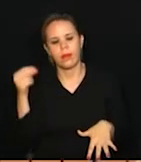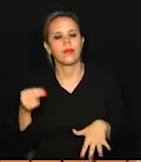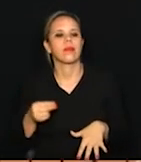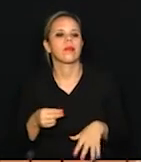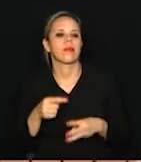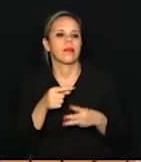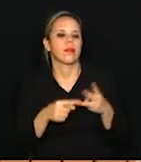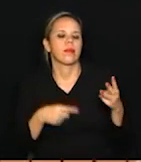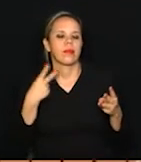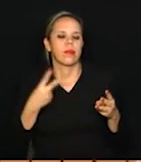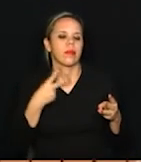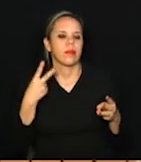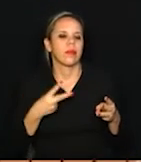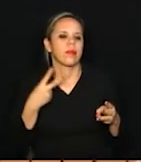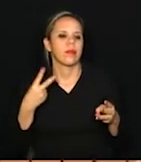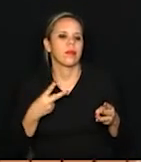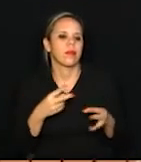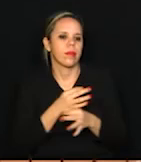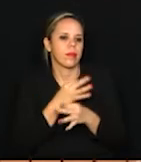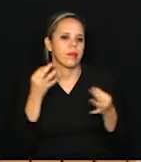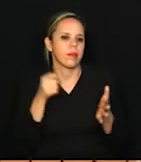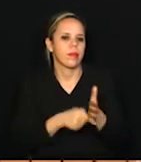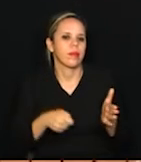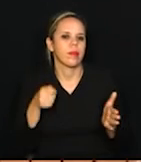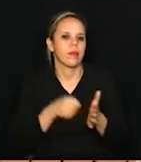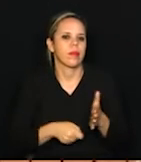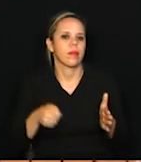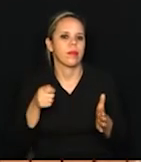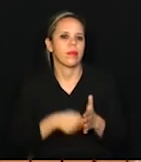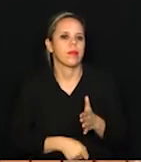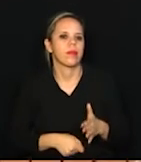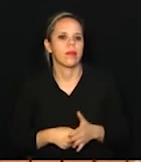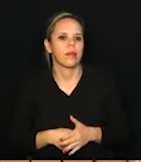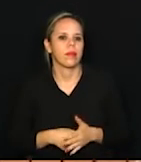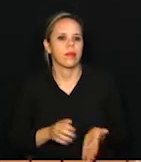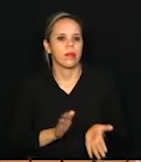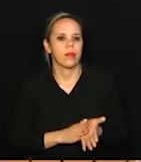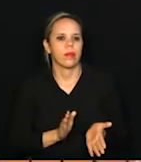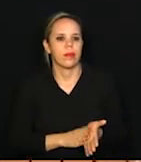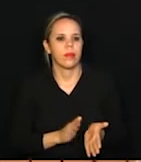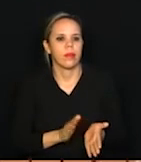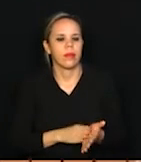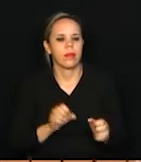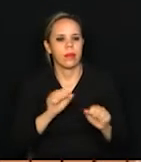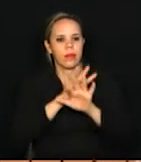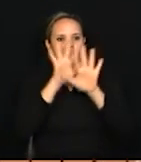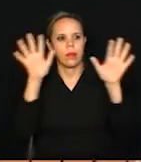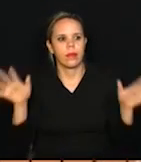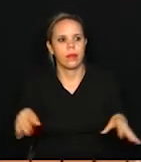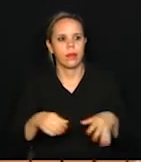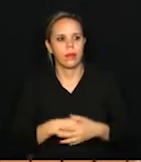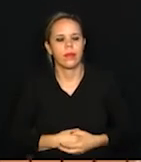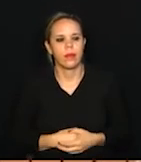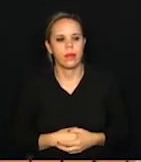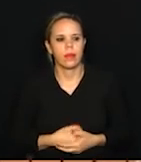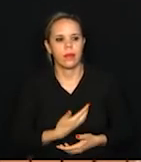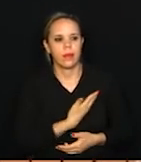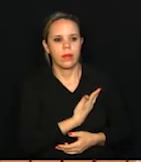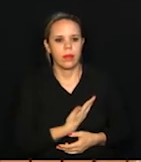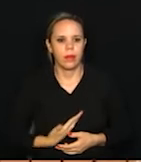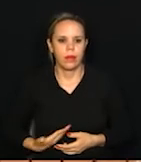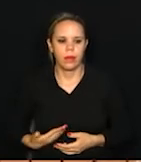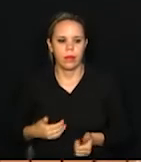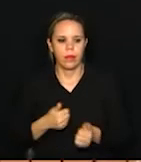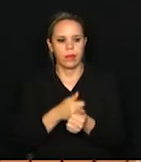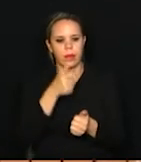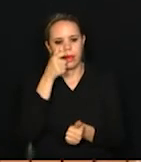três vereadores aí, são militantes aí da cobrança de transparência do poder público. Eu